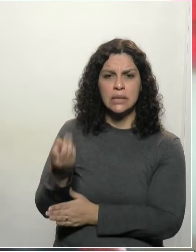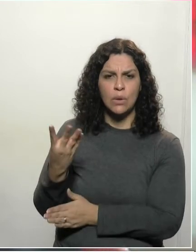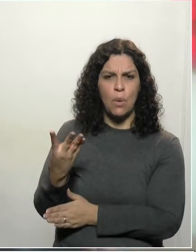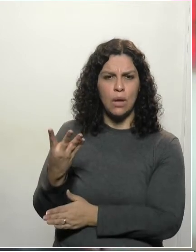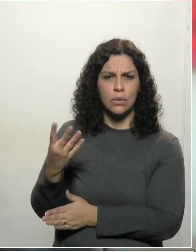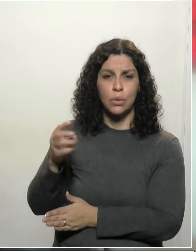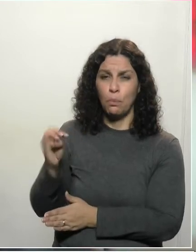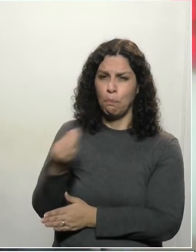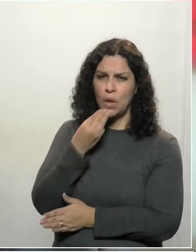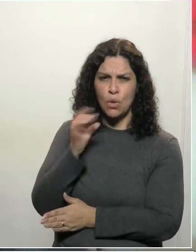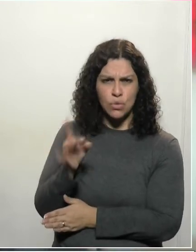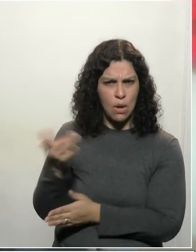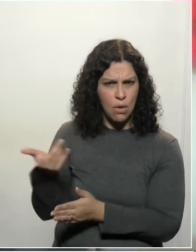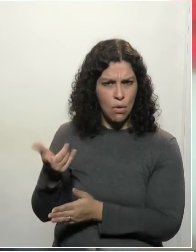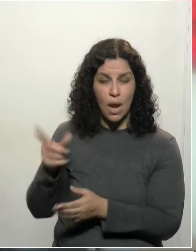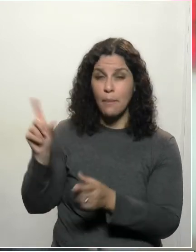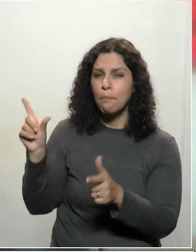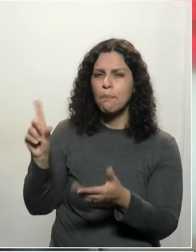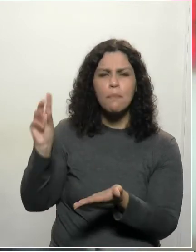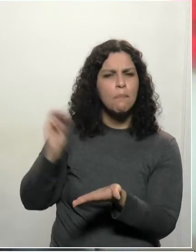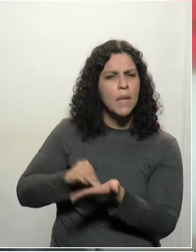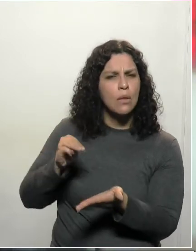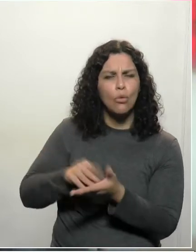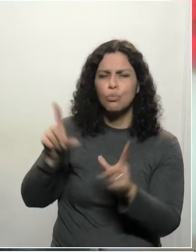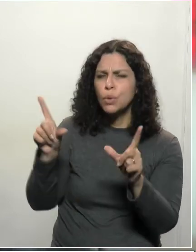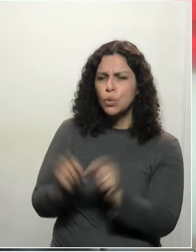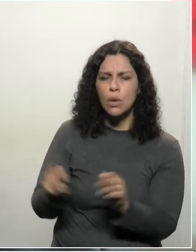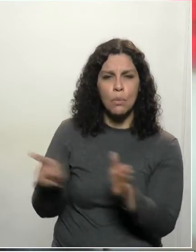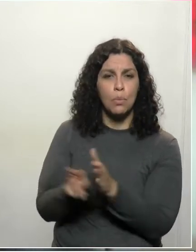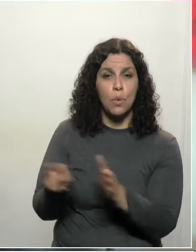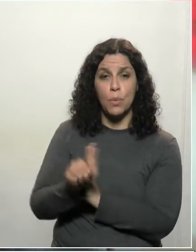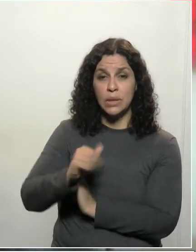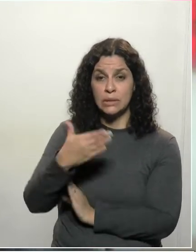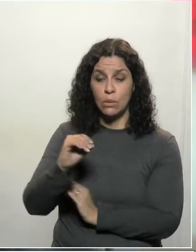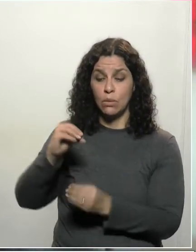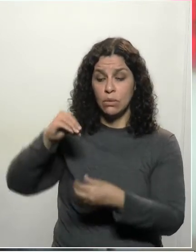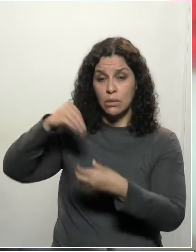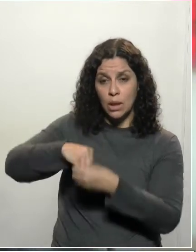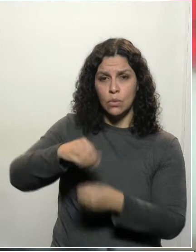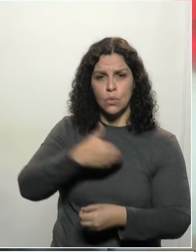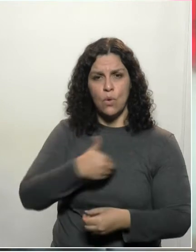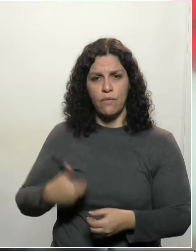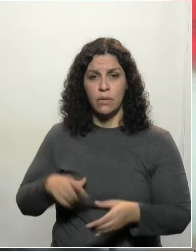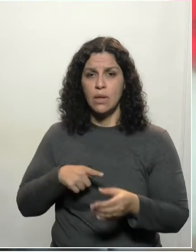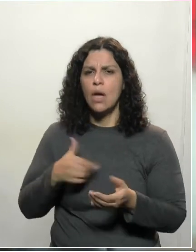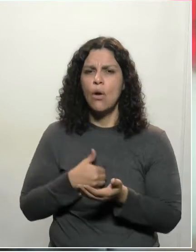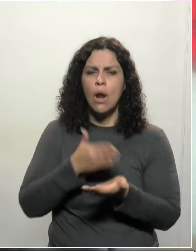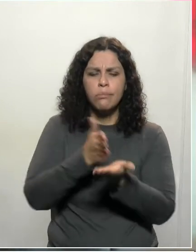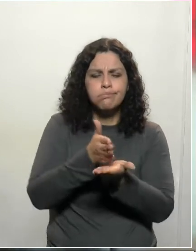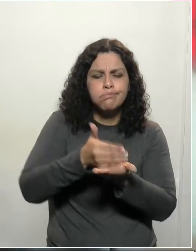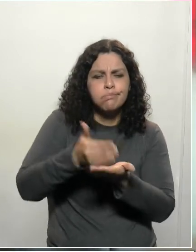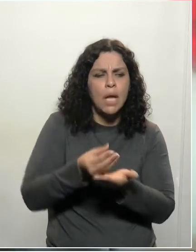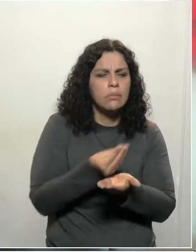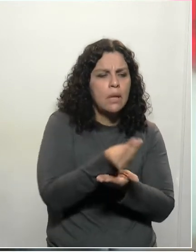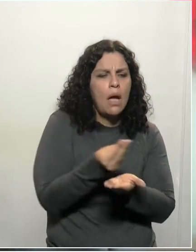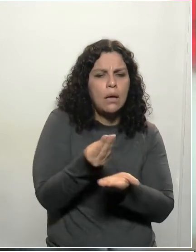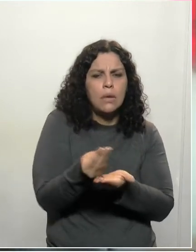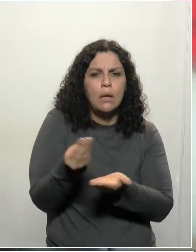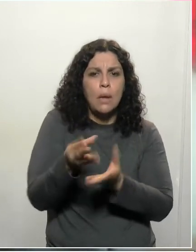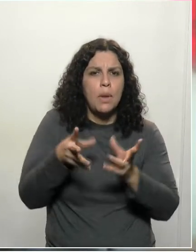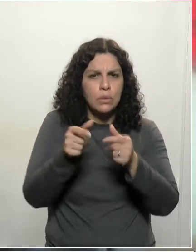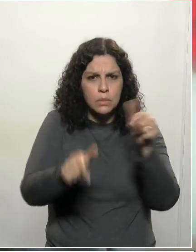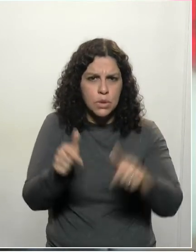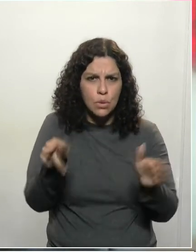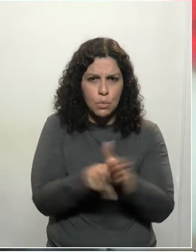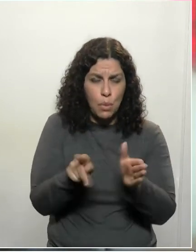tem uma minoria das ações e que fatalmente irá, ao fatiar a companhia, levá-la para um processo que não é aquele que nós